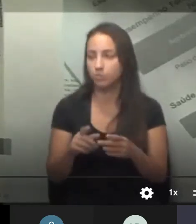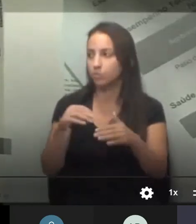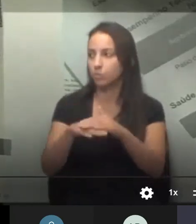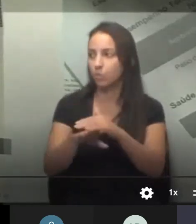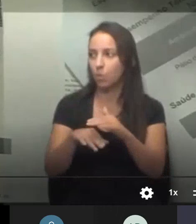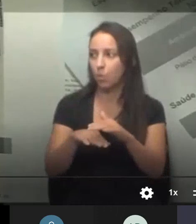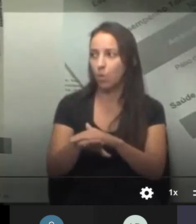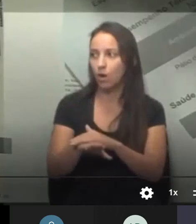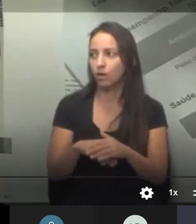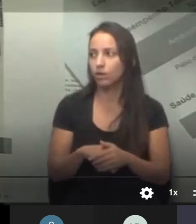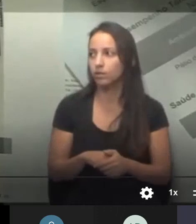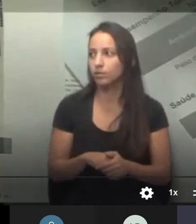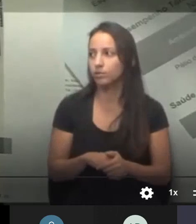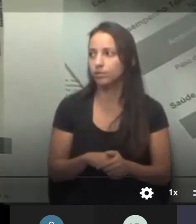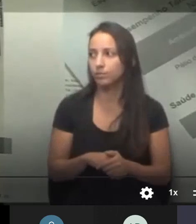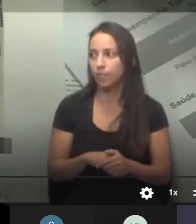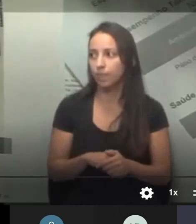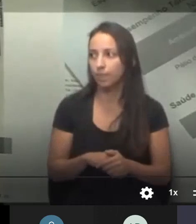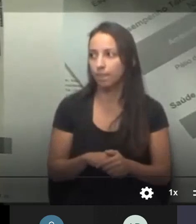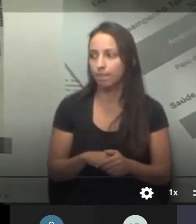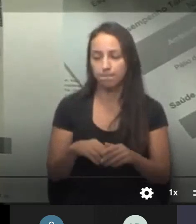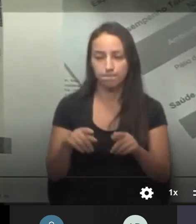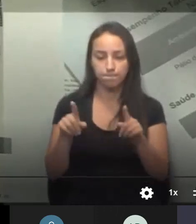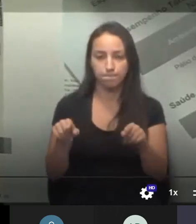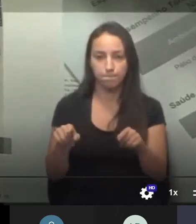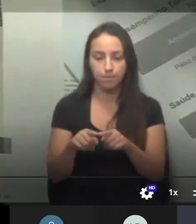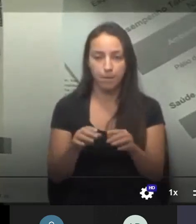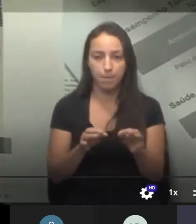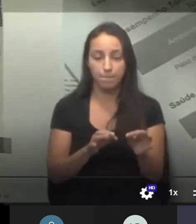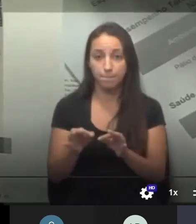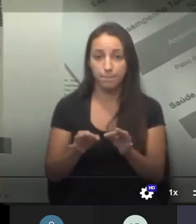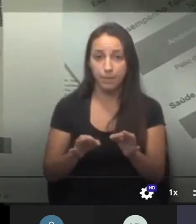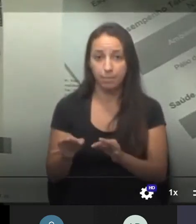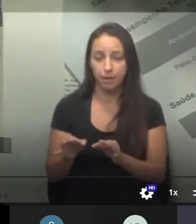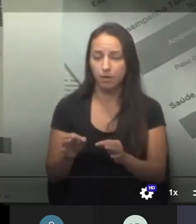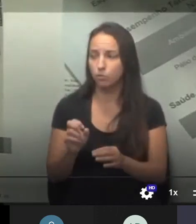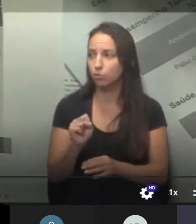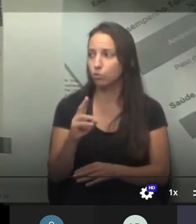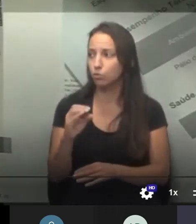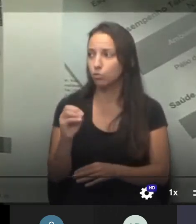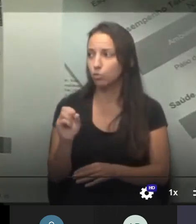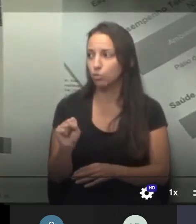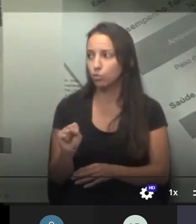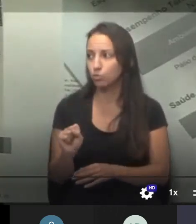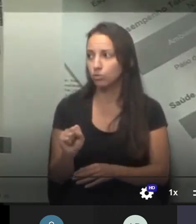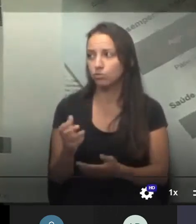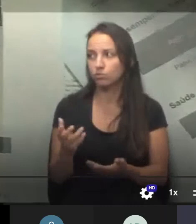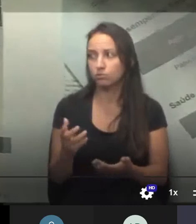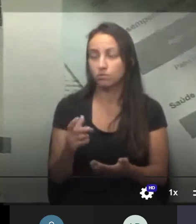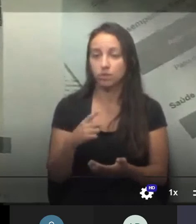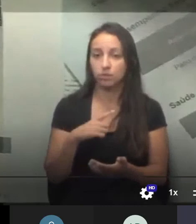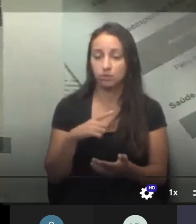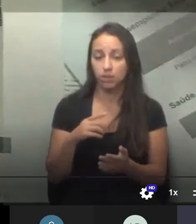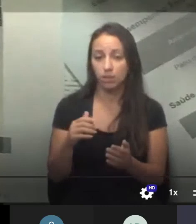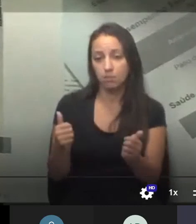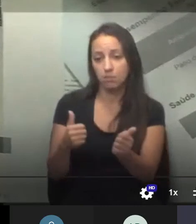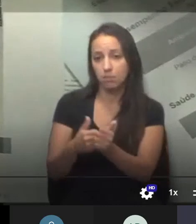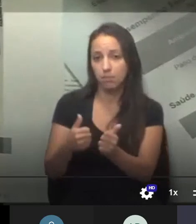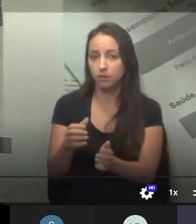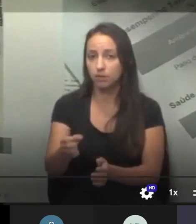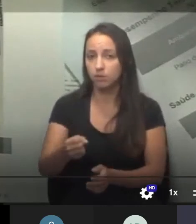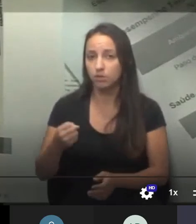armazenamento do alimento. Preparo, aqui está escrito preparo de sucos, certo? Claro que tem que estar mesmo do lado